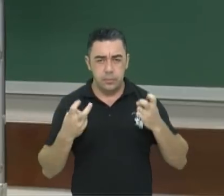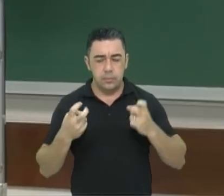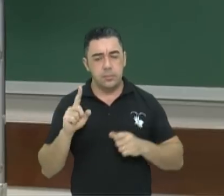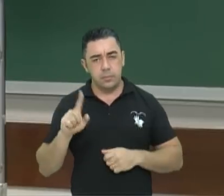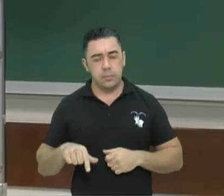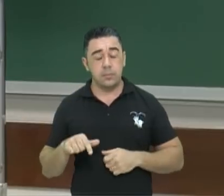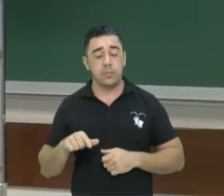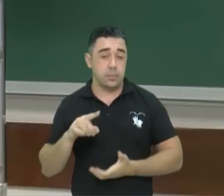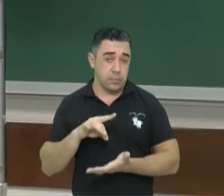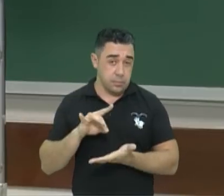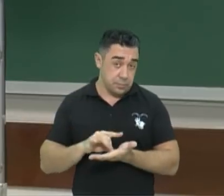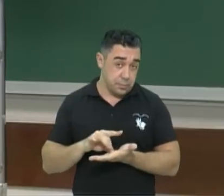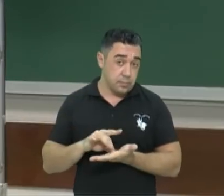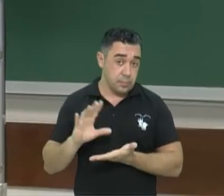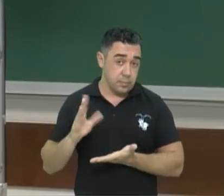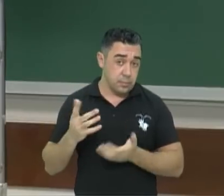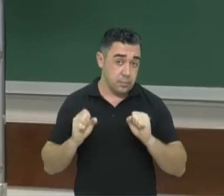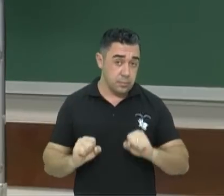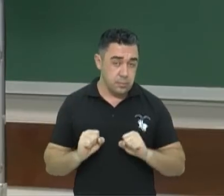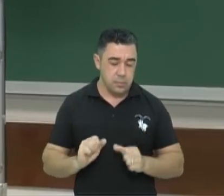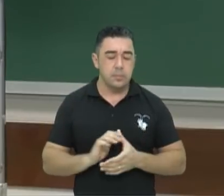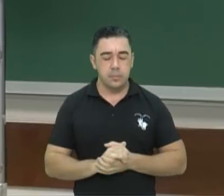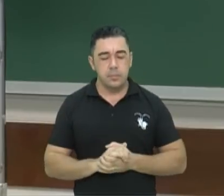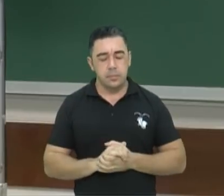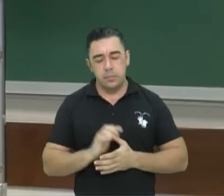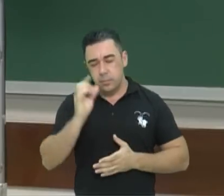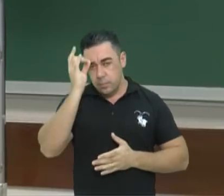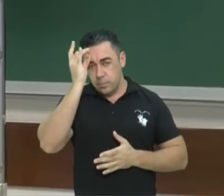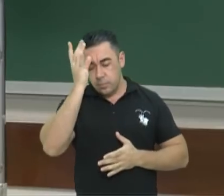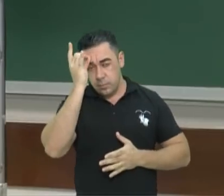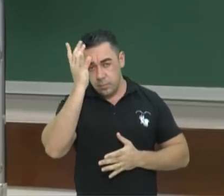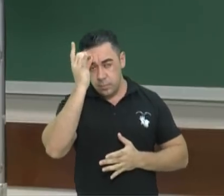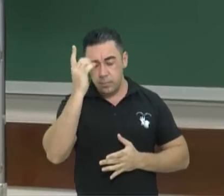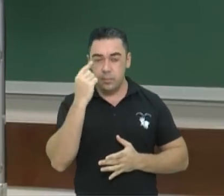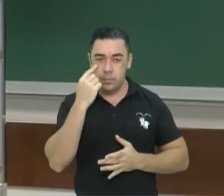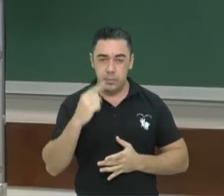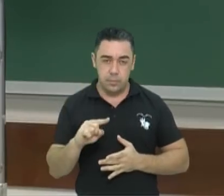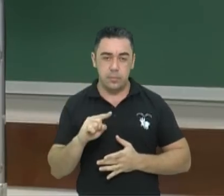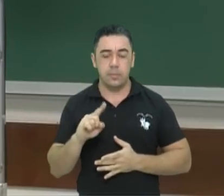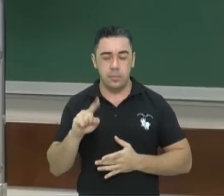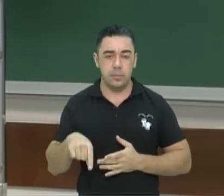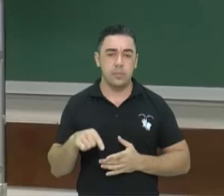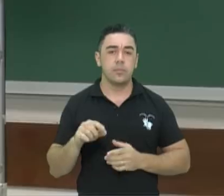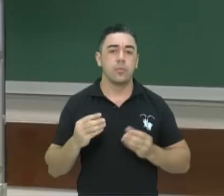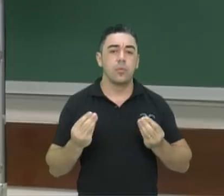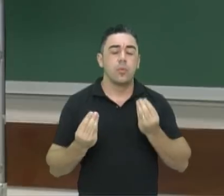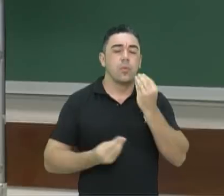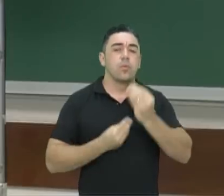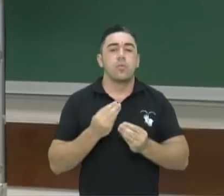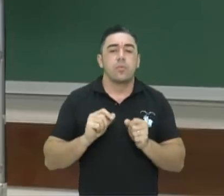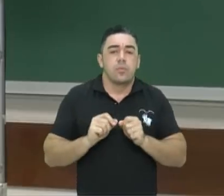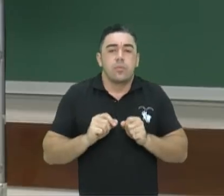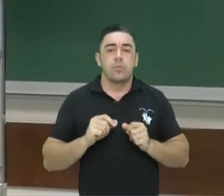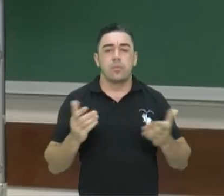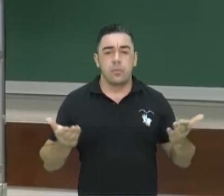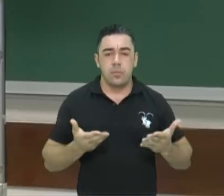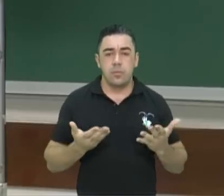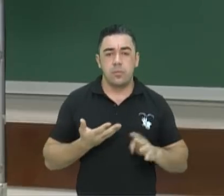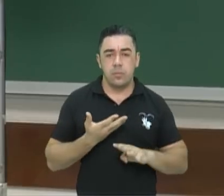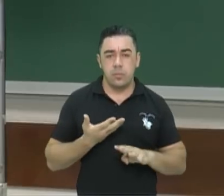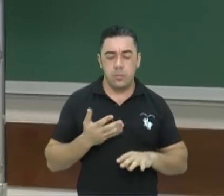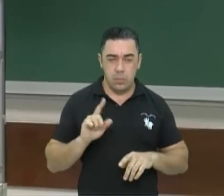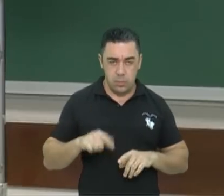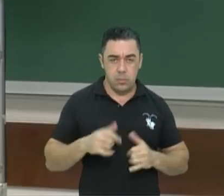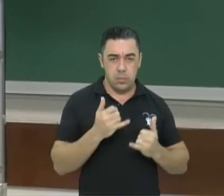problemas reais, né? Então, que ficam fácil de a gente ver aonde aplicar, né, a matéria de hoje, que